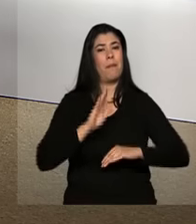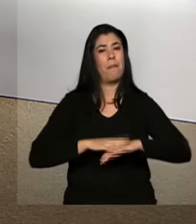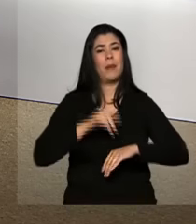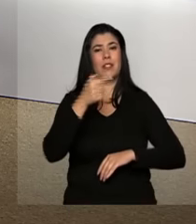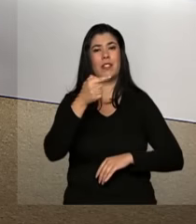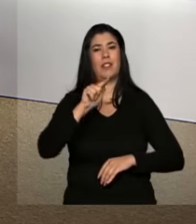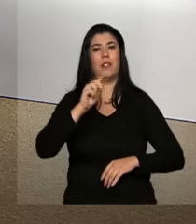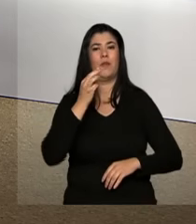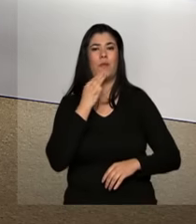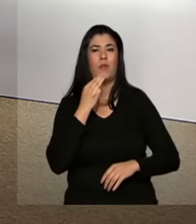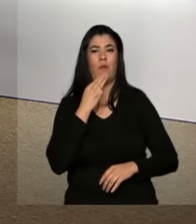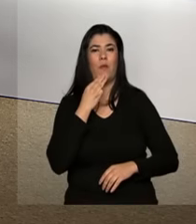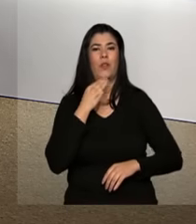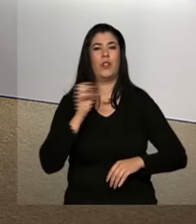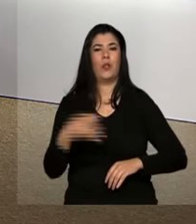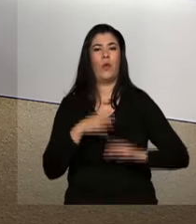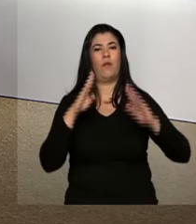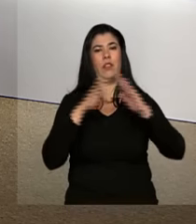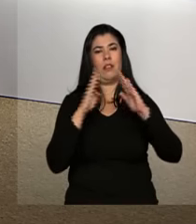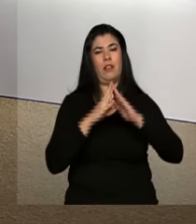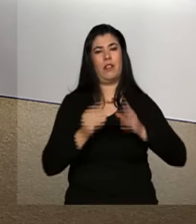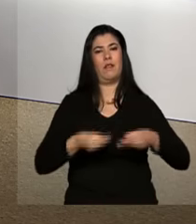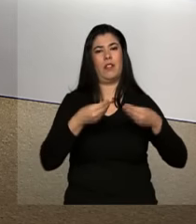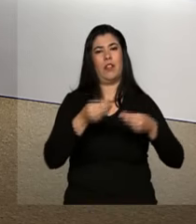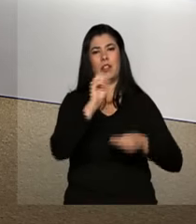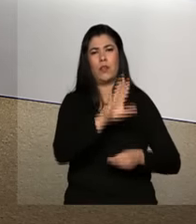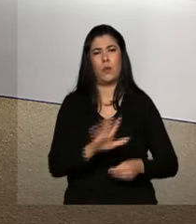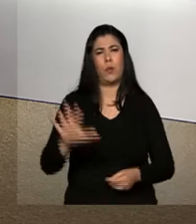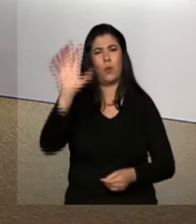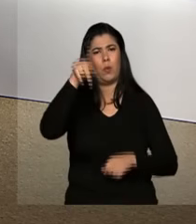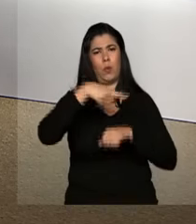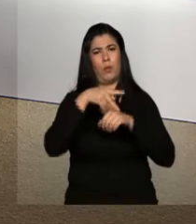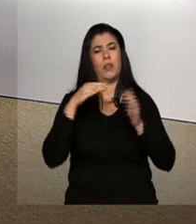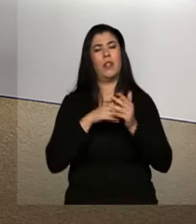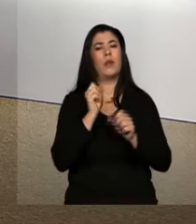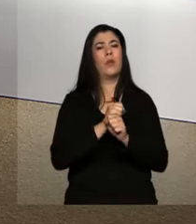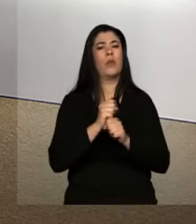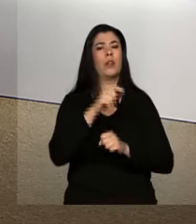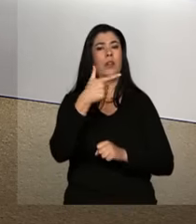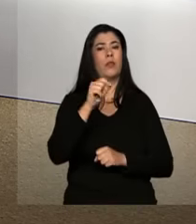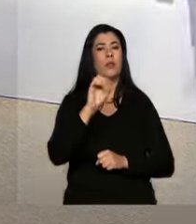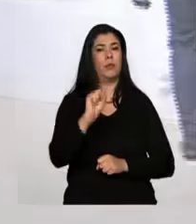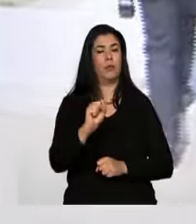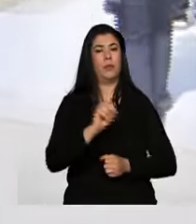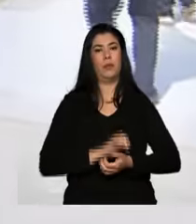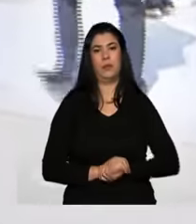7 milhões de casas devem ser entregues em todo o país até 2018.